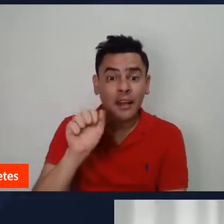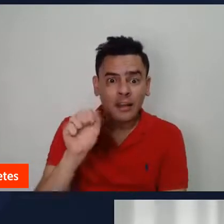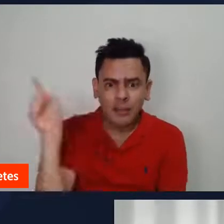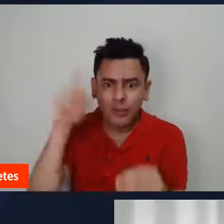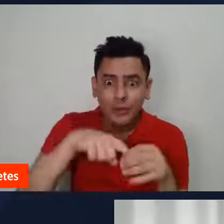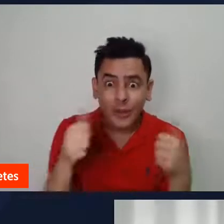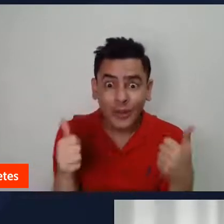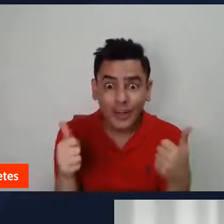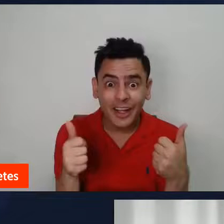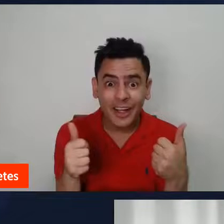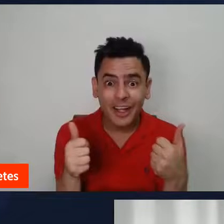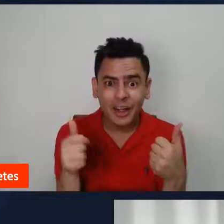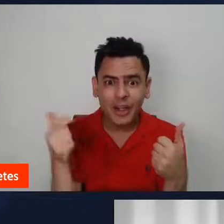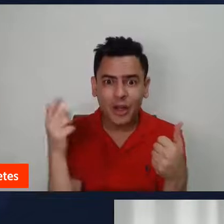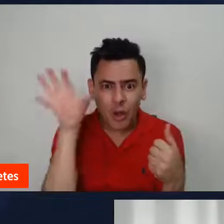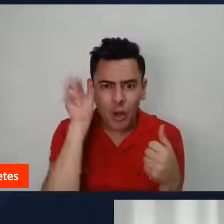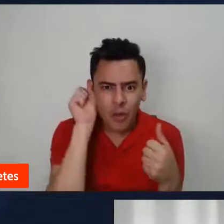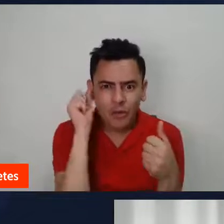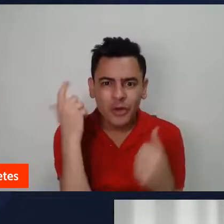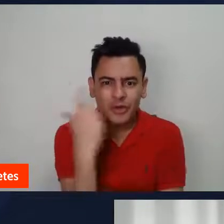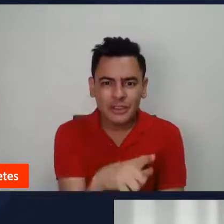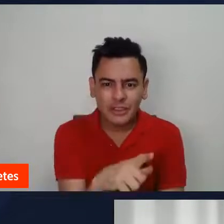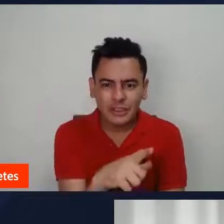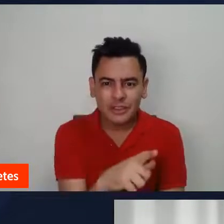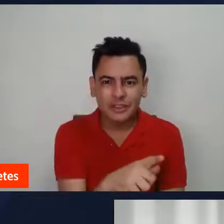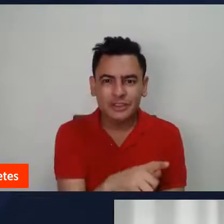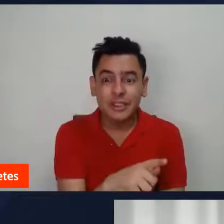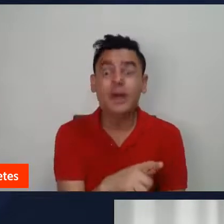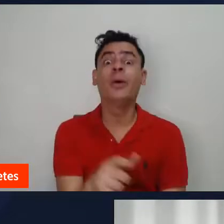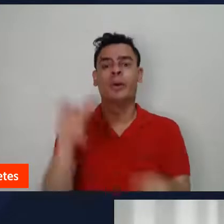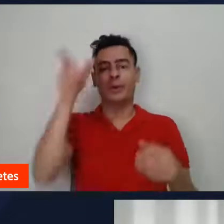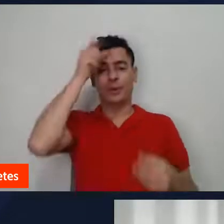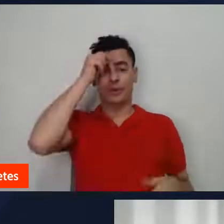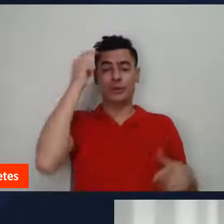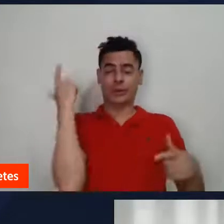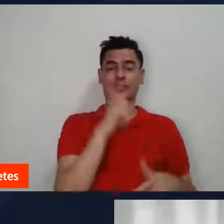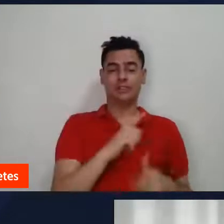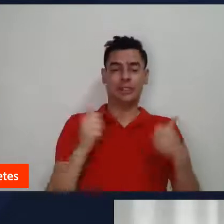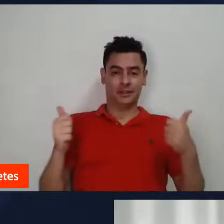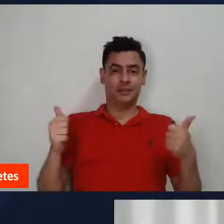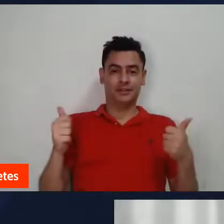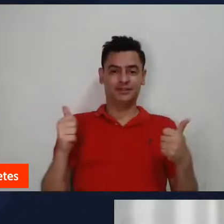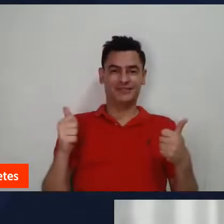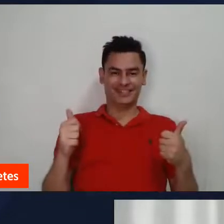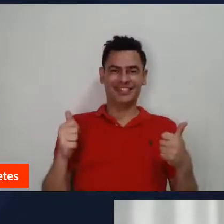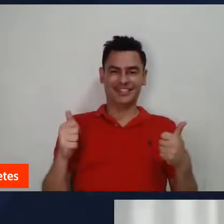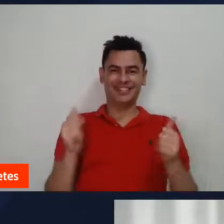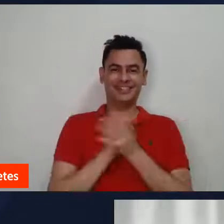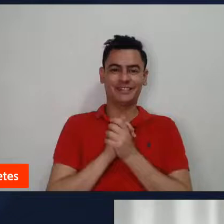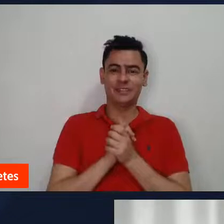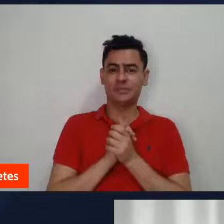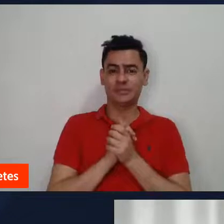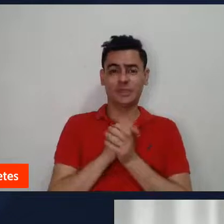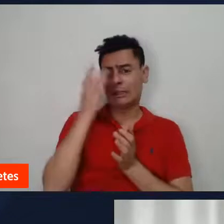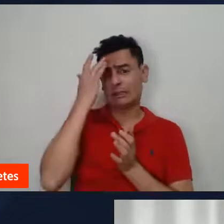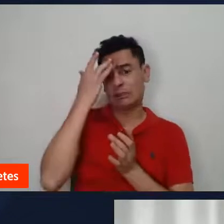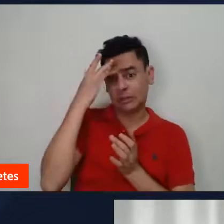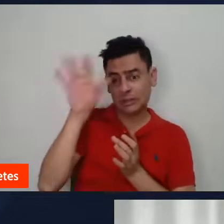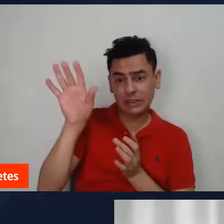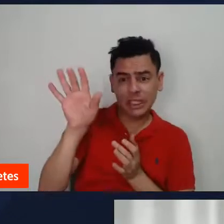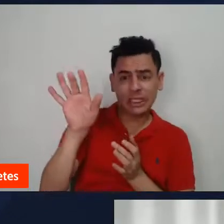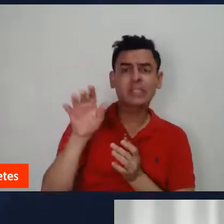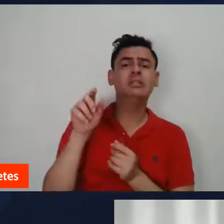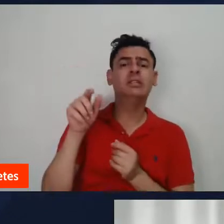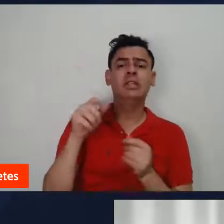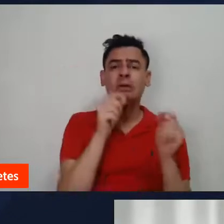você consegue nos ouvir? Eu consegui voltar. Estão me ouvindo? Ah, sim. Eu não sei até que momento vocês me